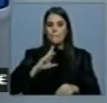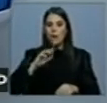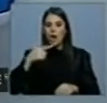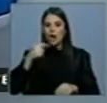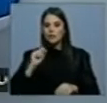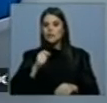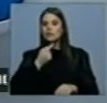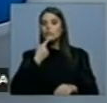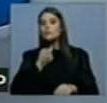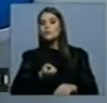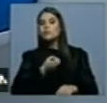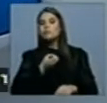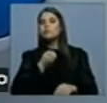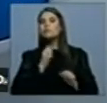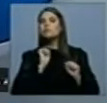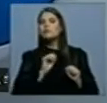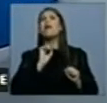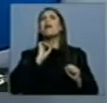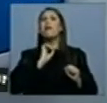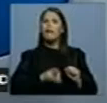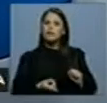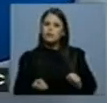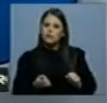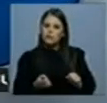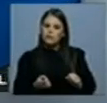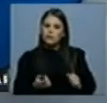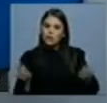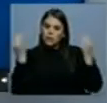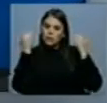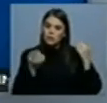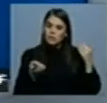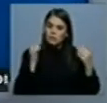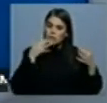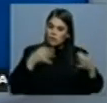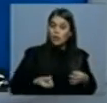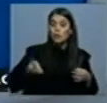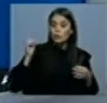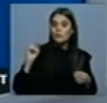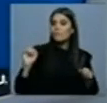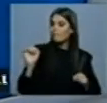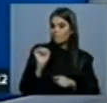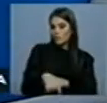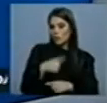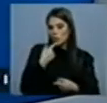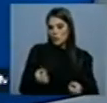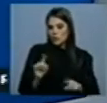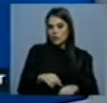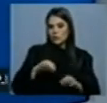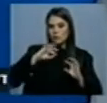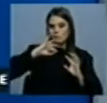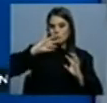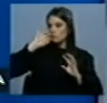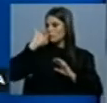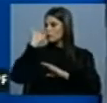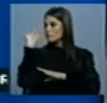que especulações é que são estas e não são informações, certezas? Sim, e voltamos aqui a atmosferas realmente muito